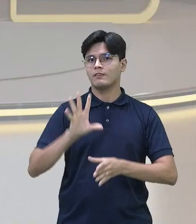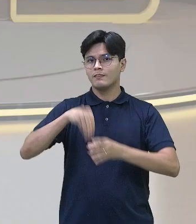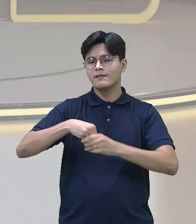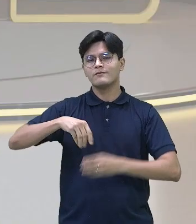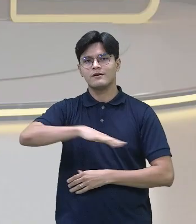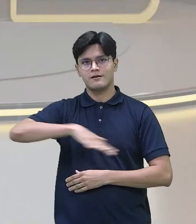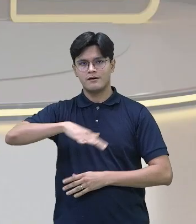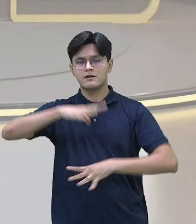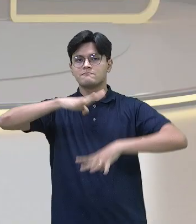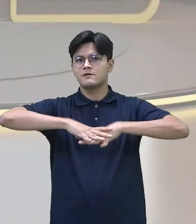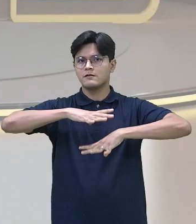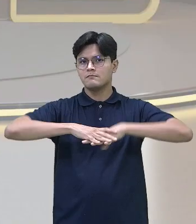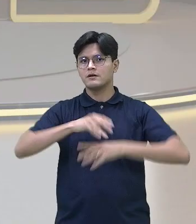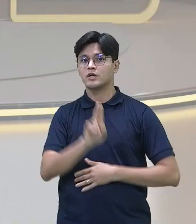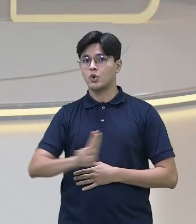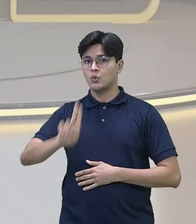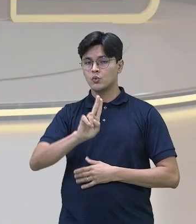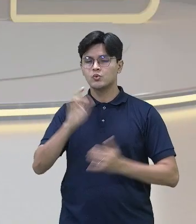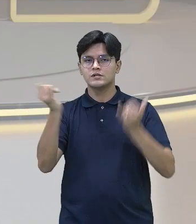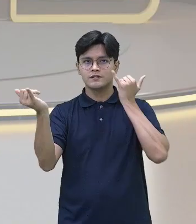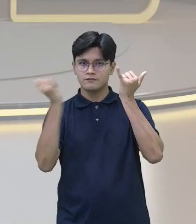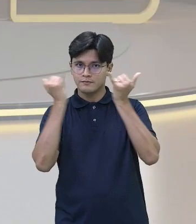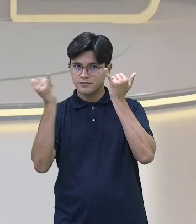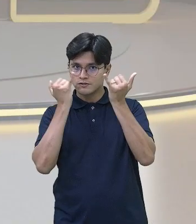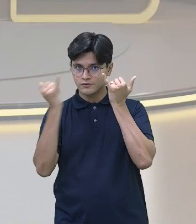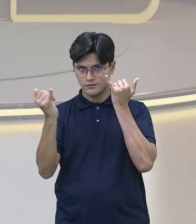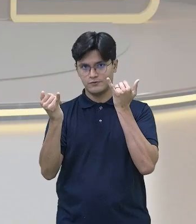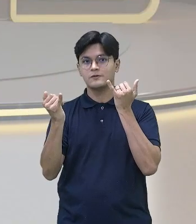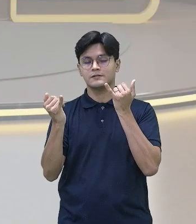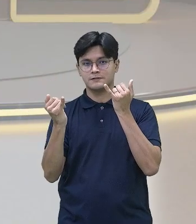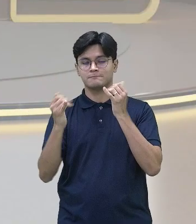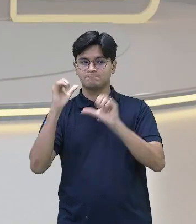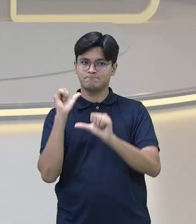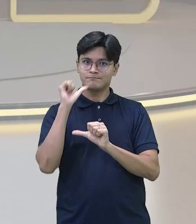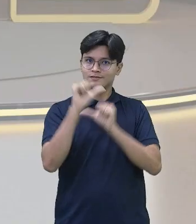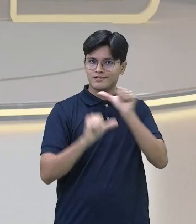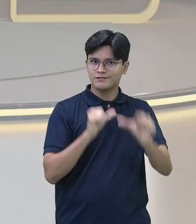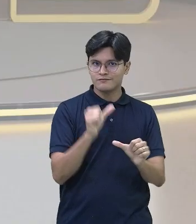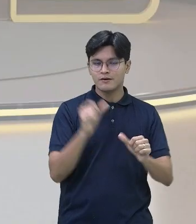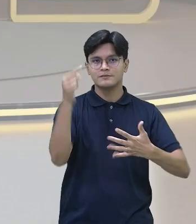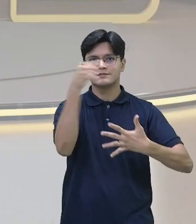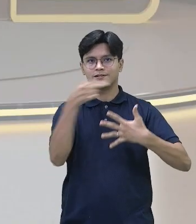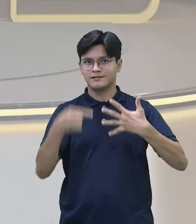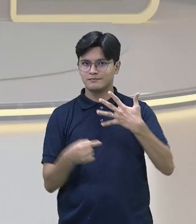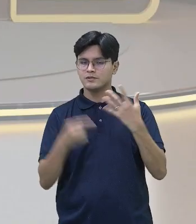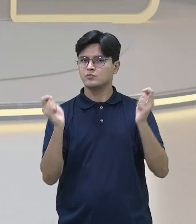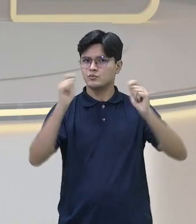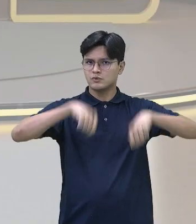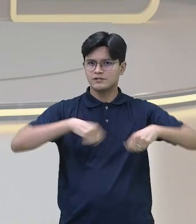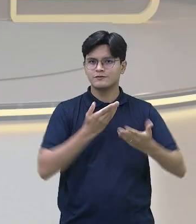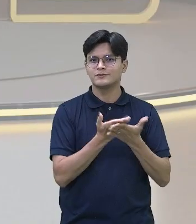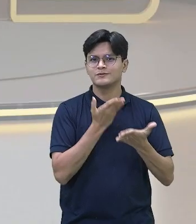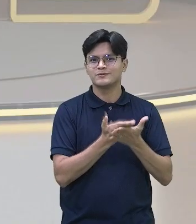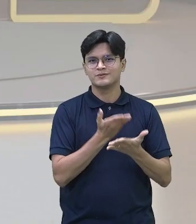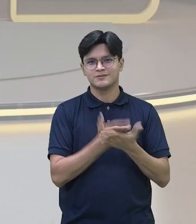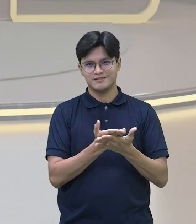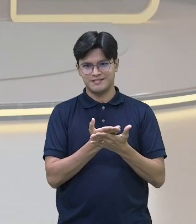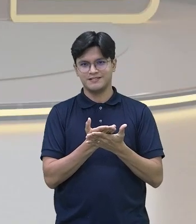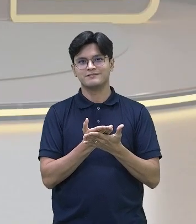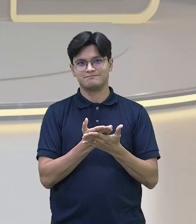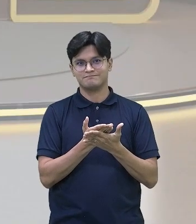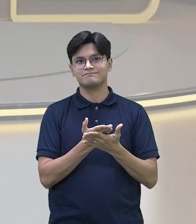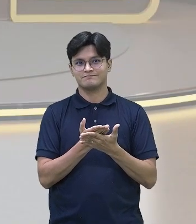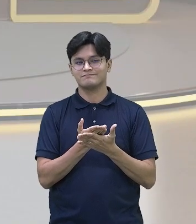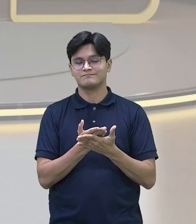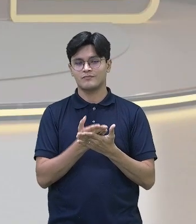ela pega dados, pega informações e transforma em alguns elementos que a gente pode estudá-los de modo que a gente obtenha